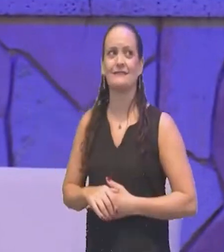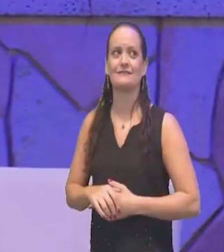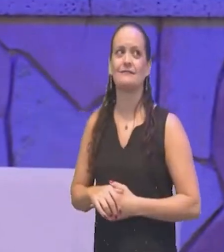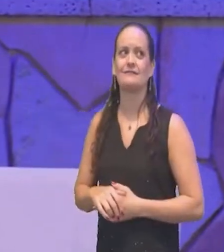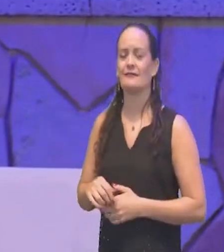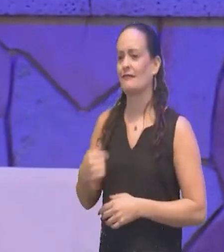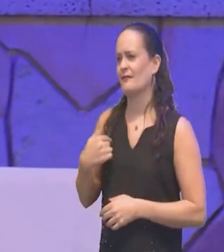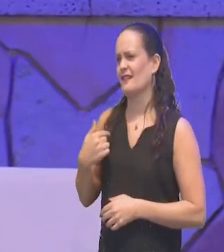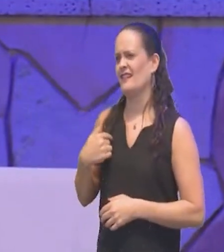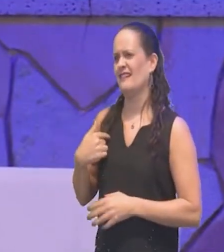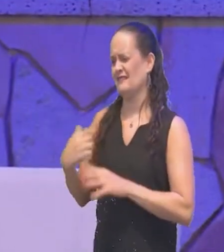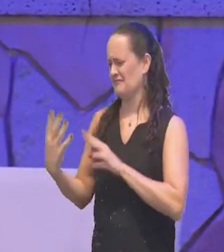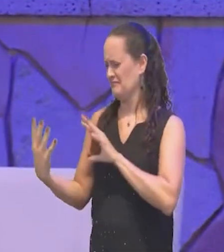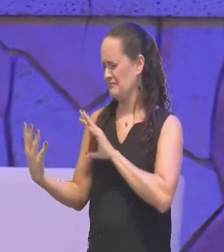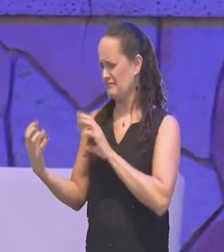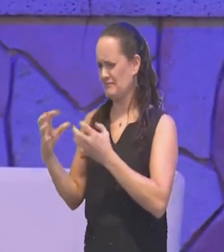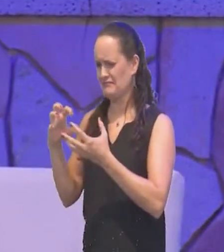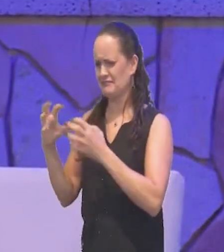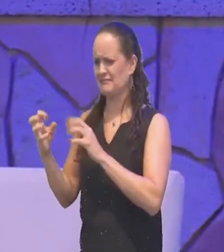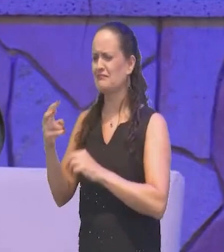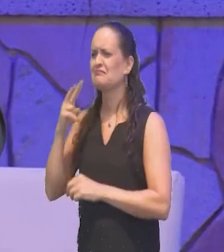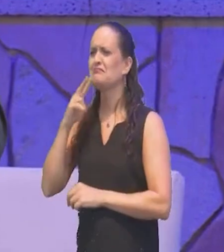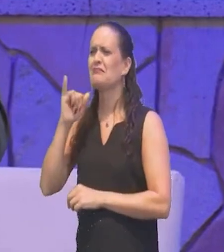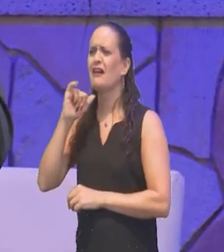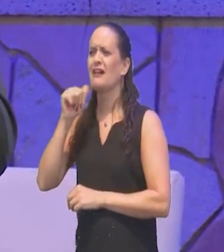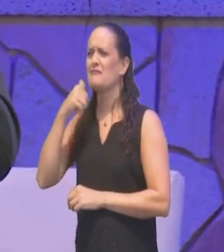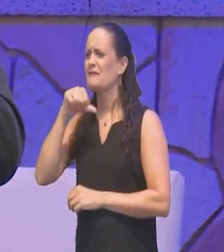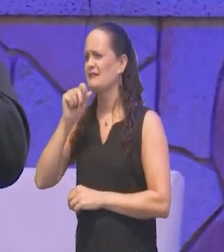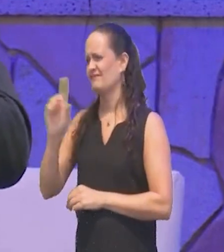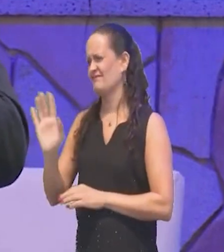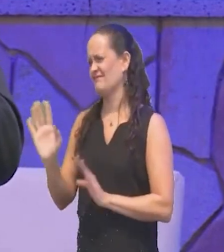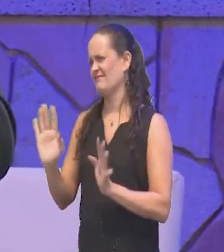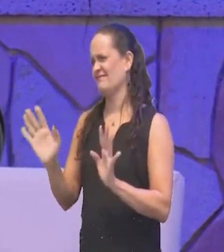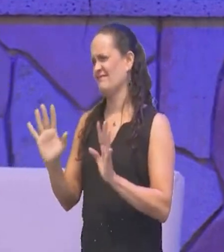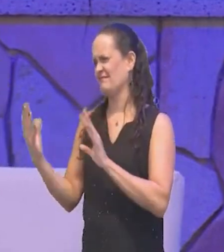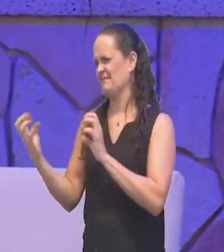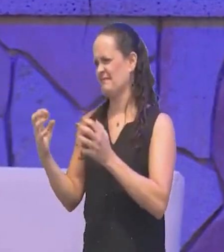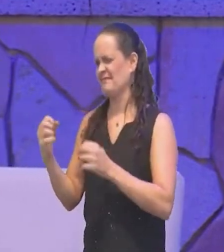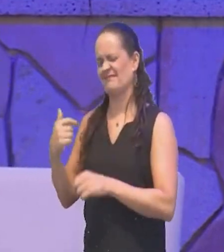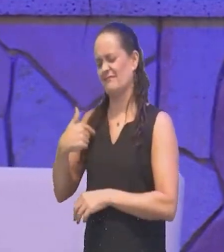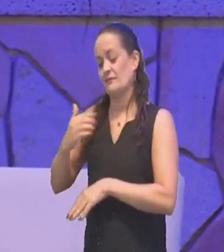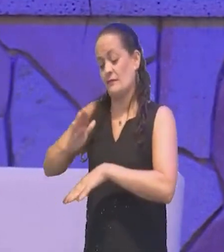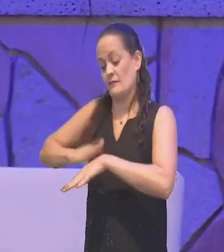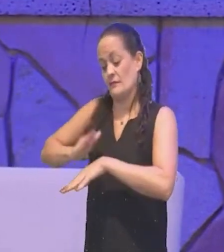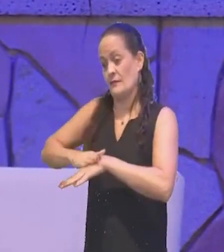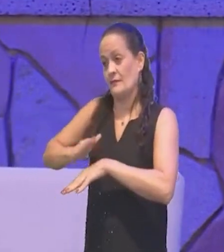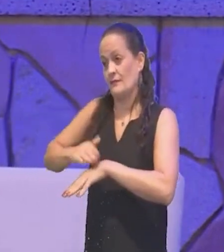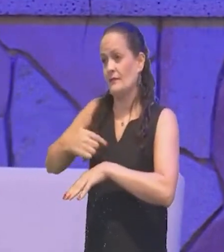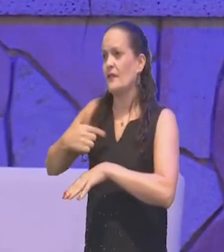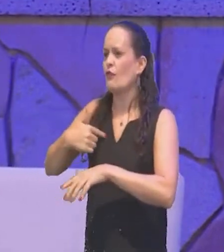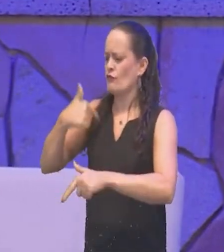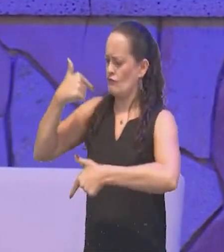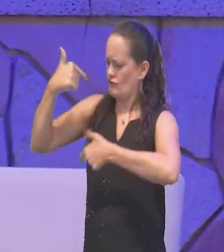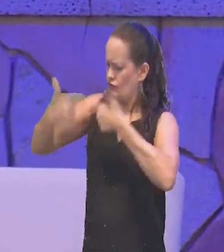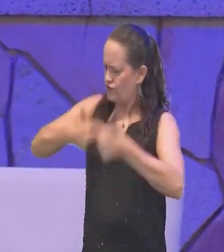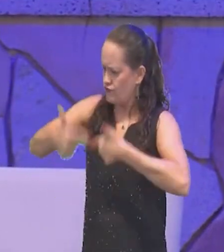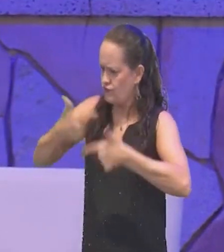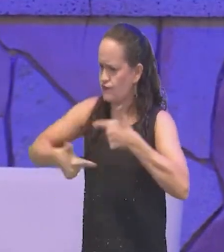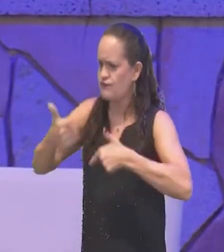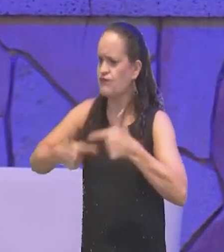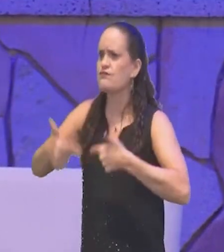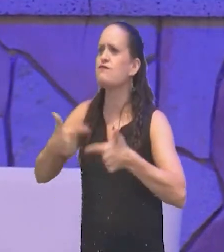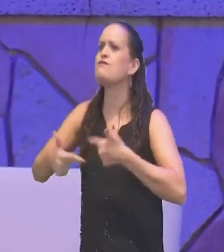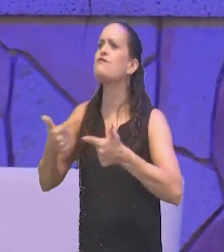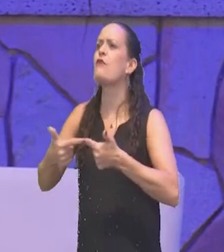vou brigar com os meus pais. Se depender de mim, 6, eu vou trabalhar para que o clima na minha